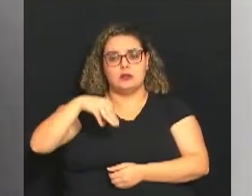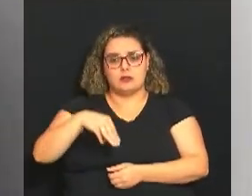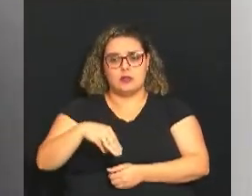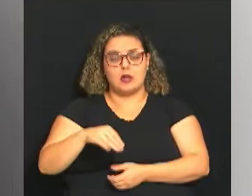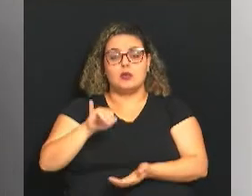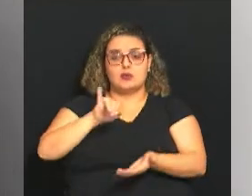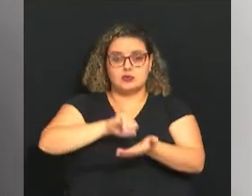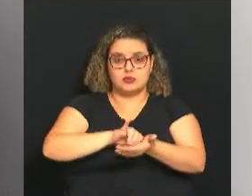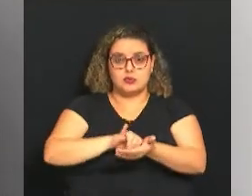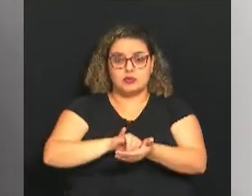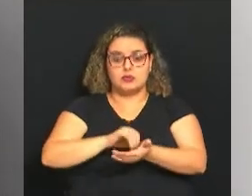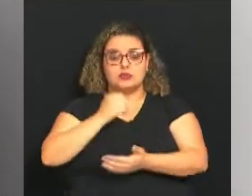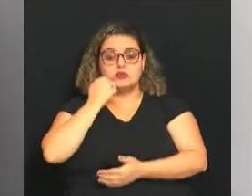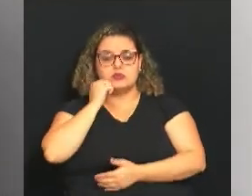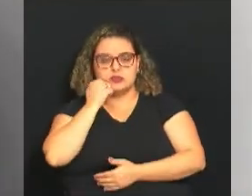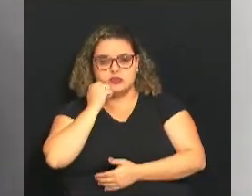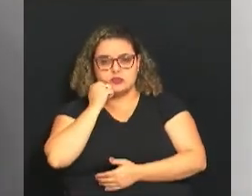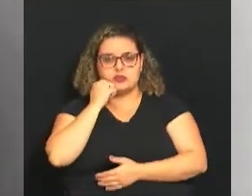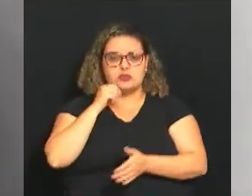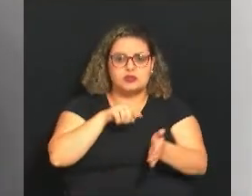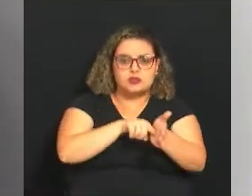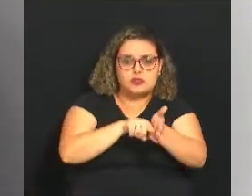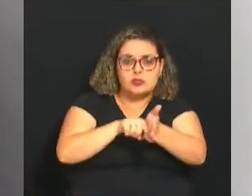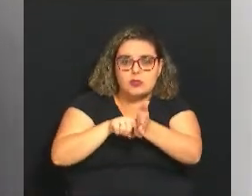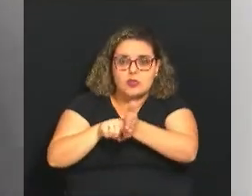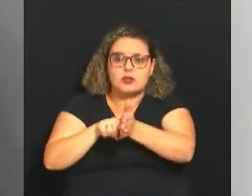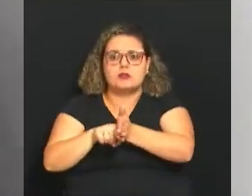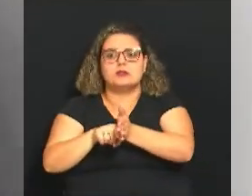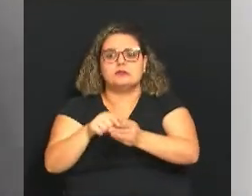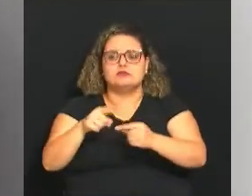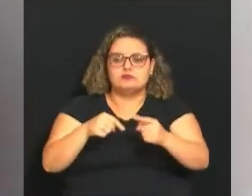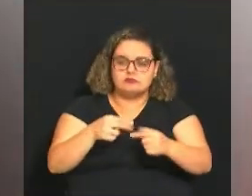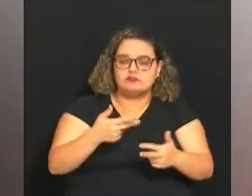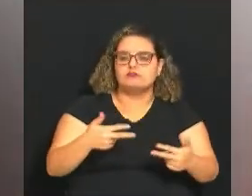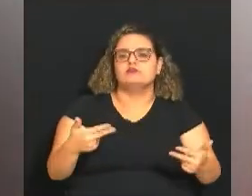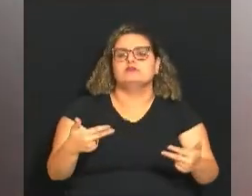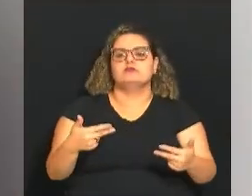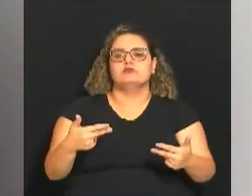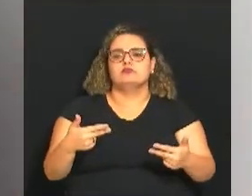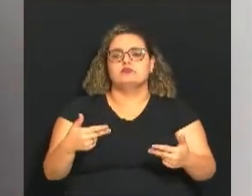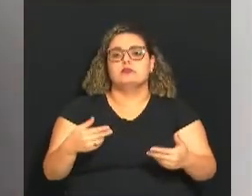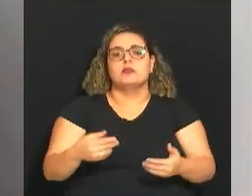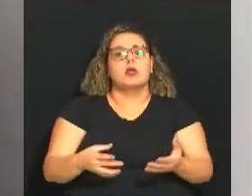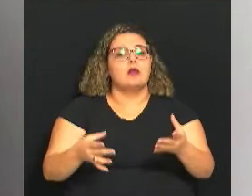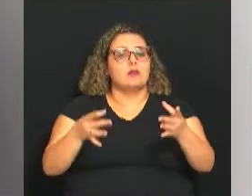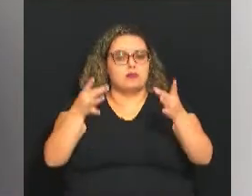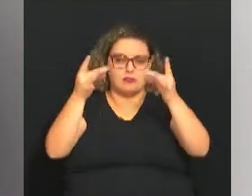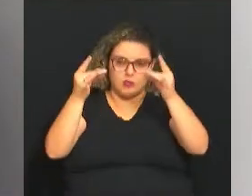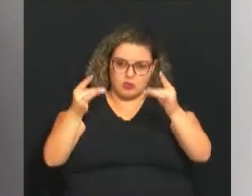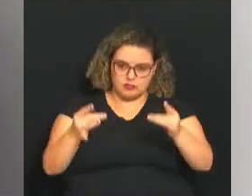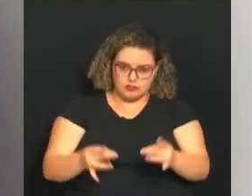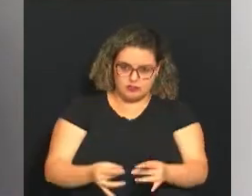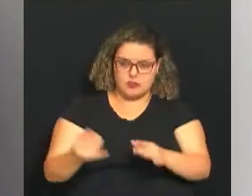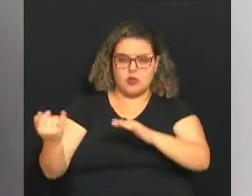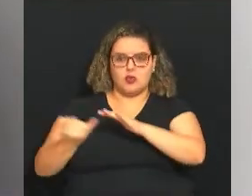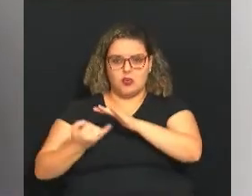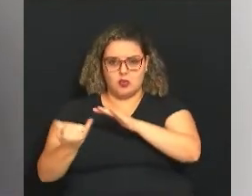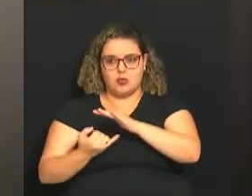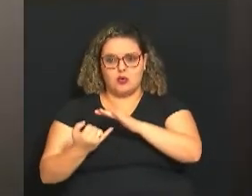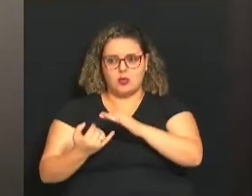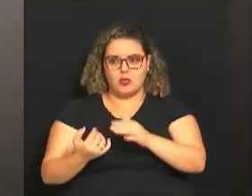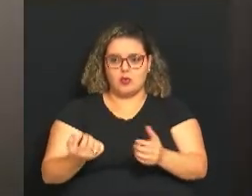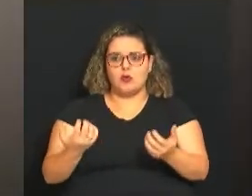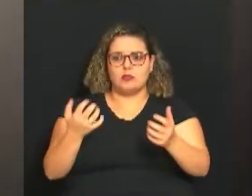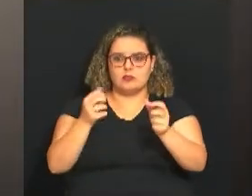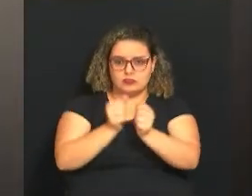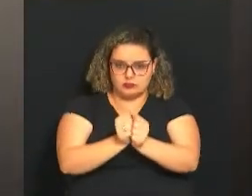em Energia e Materiais, que apresentou o trabalho da instituição, que, entre outros institutos, agrega o Sirius, a